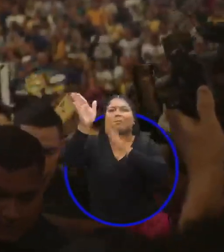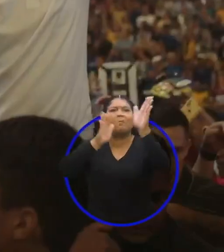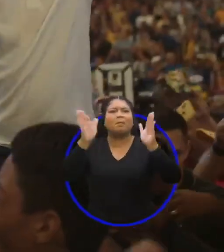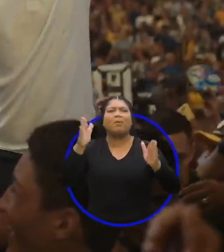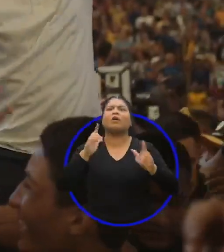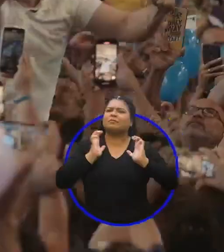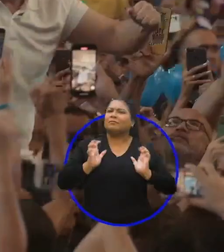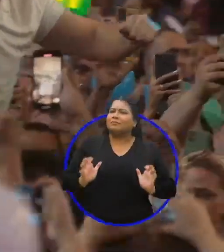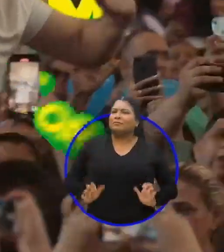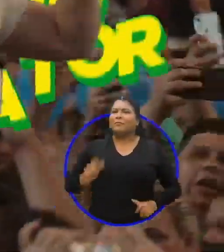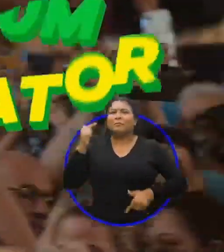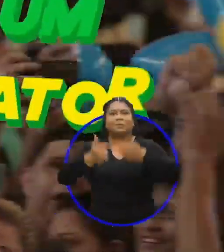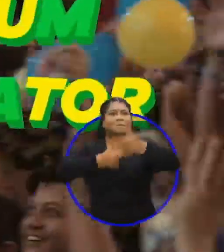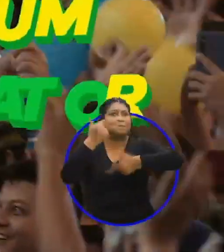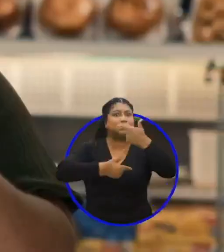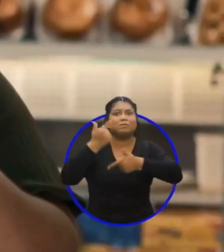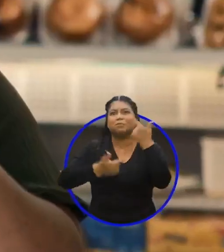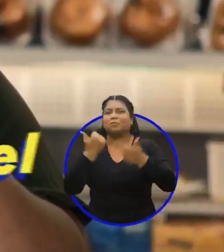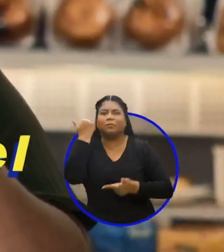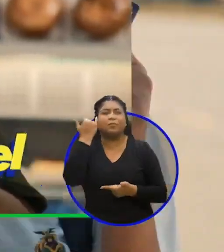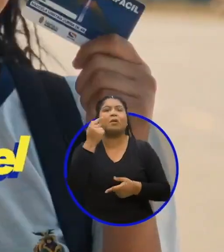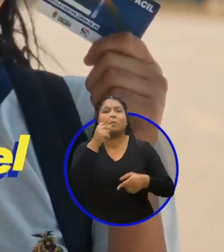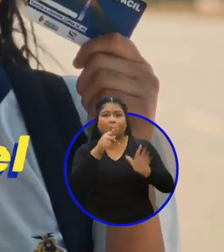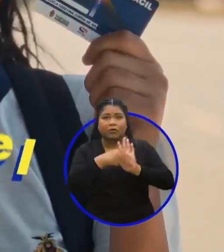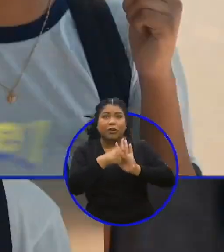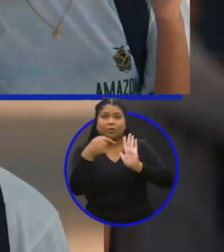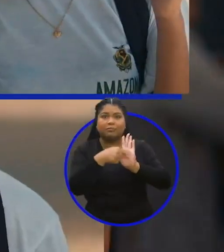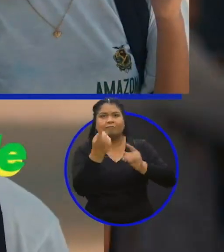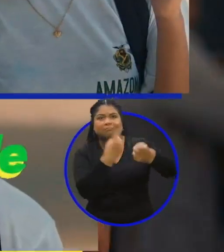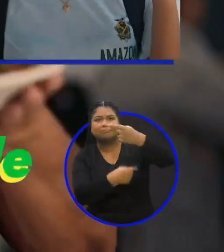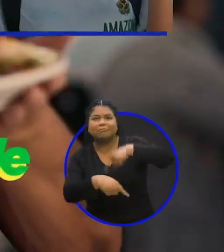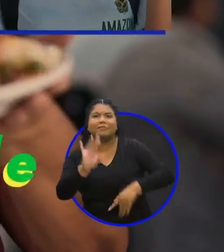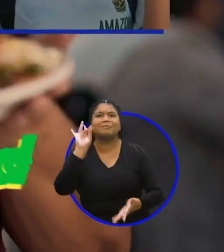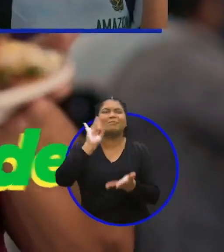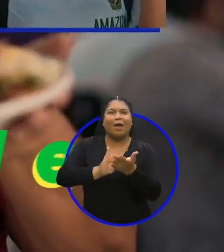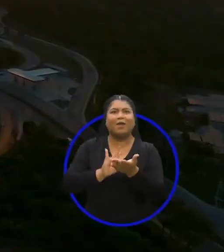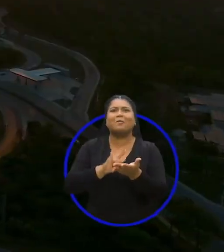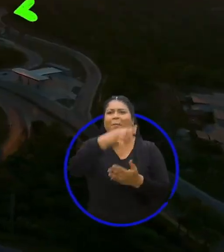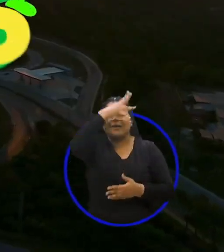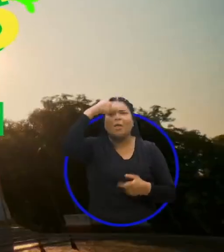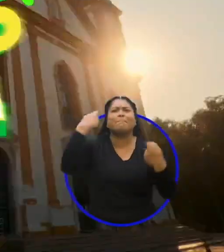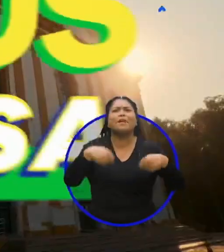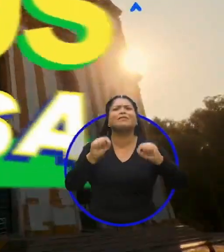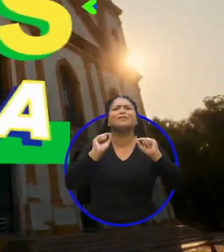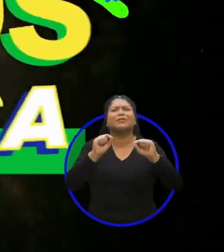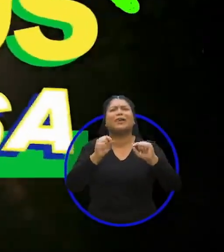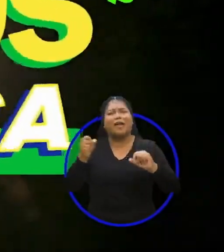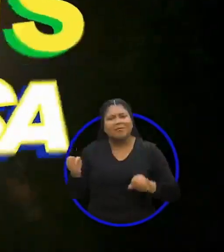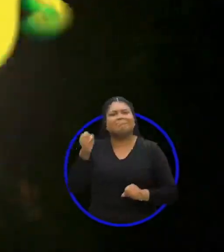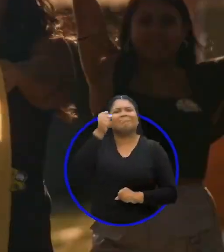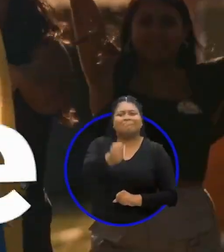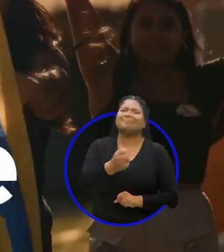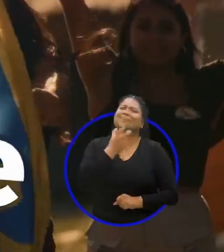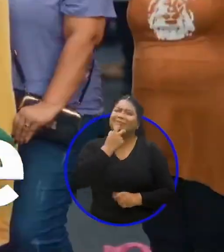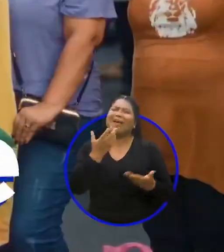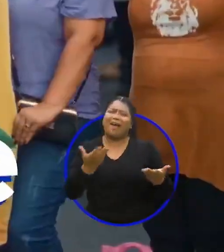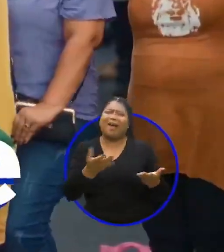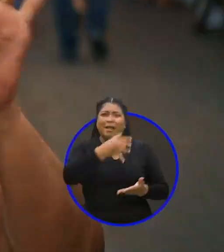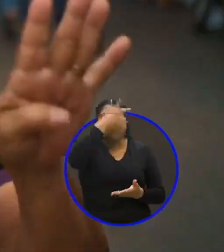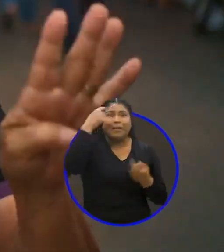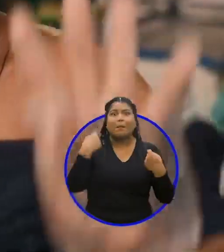Bicha limpa e ralador, o cara é um trator. Tira o projeto do papel e vai virar realidade. Tudo que Manaus precisa é do